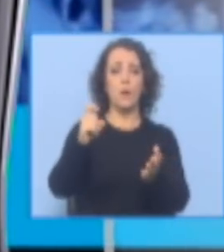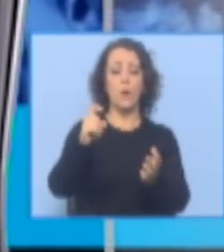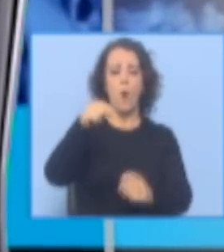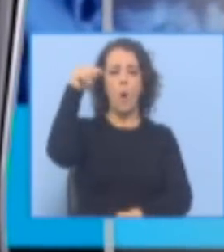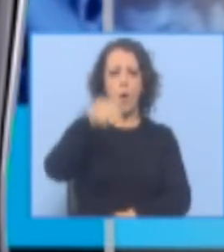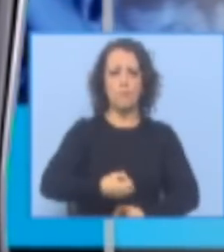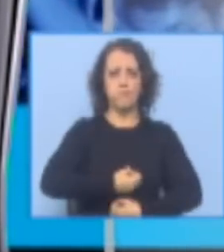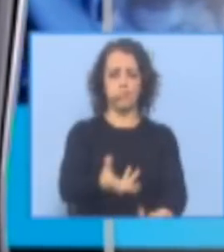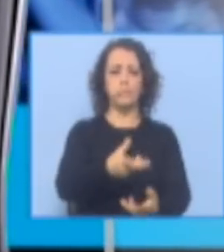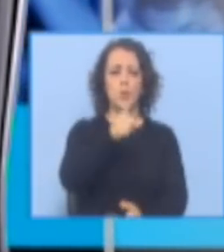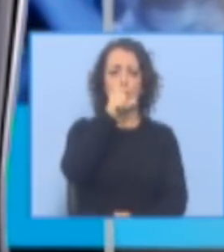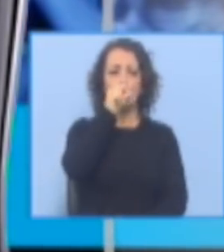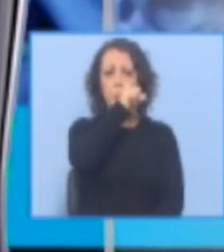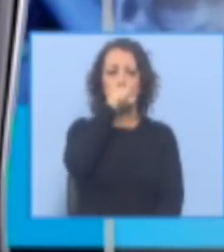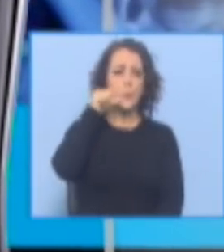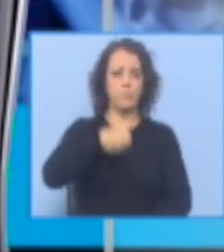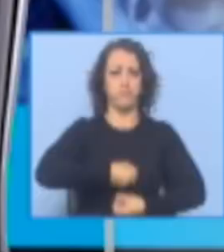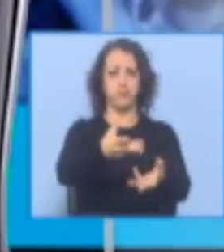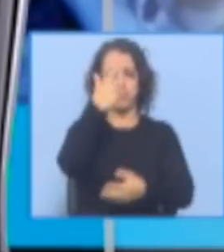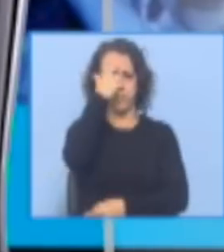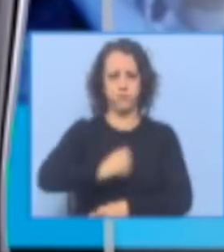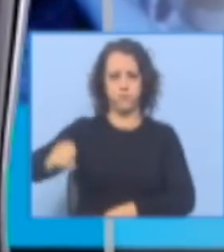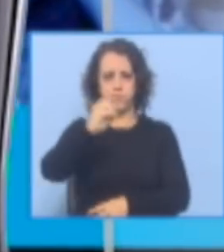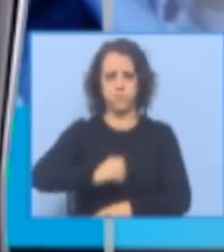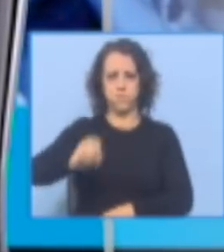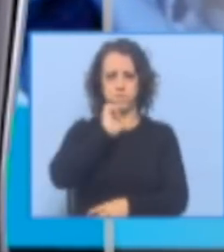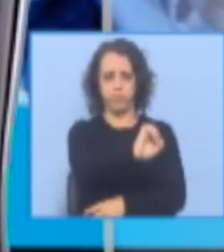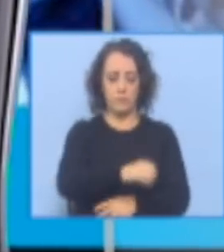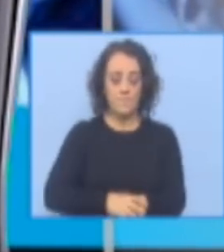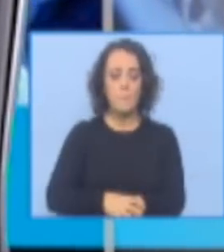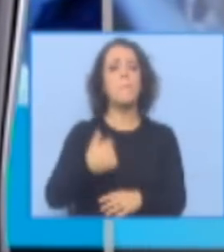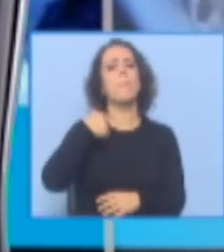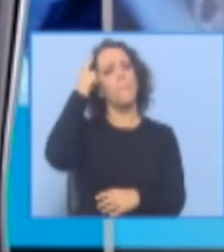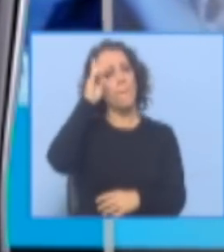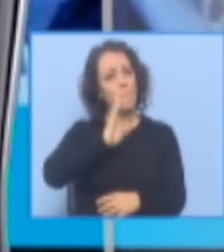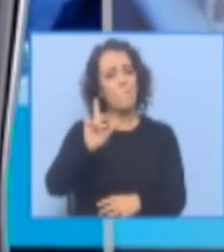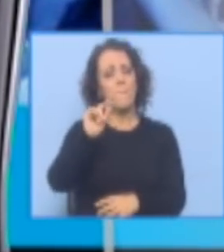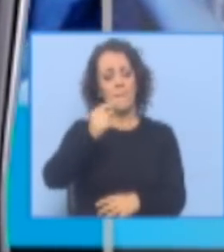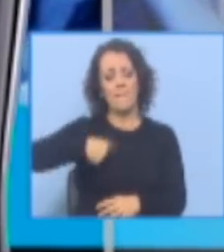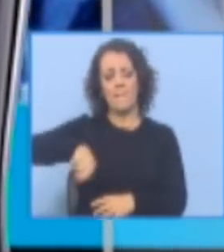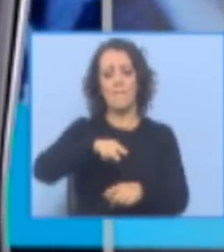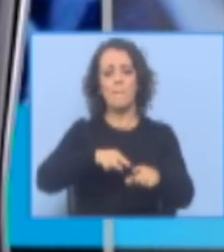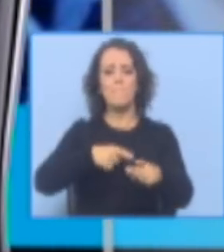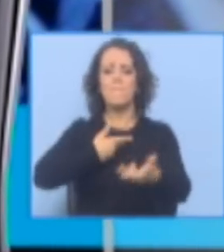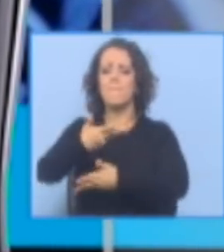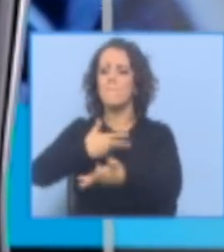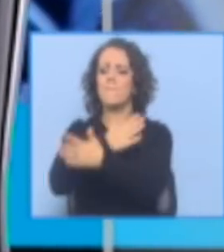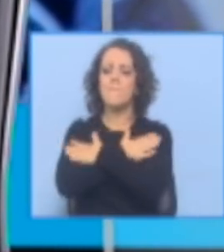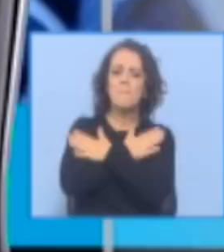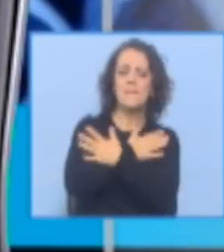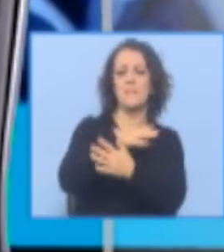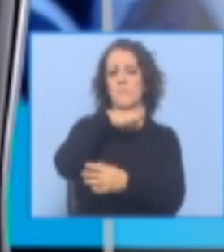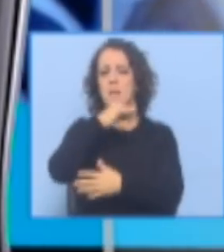de forma muitas vezes intempestiva. E nós sabemos, até nas nossas relações pessoais, como às vezes é bom pensar